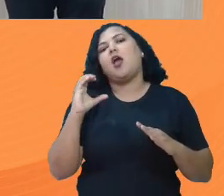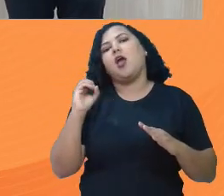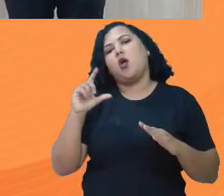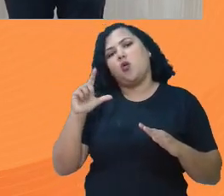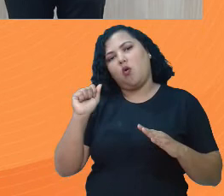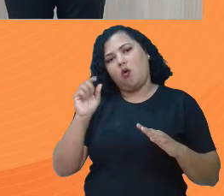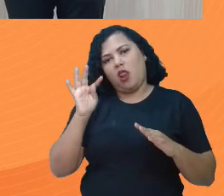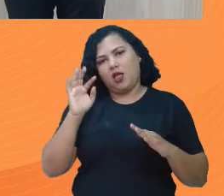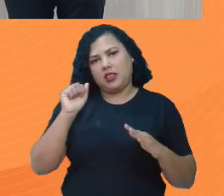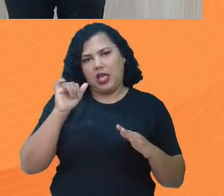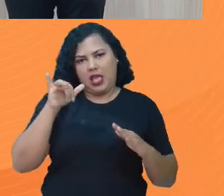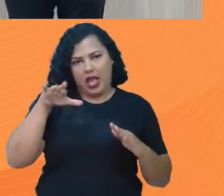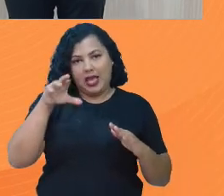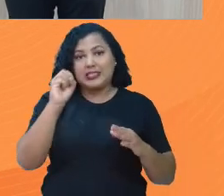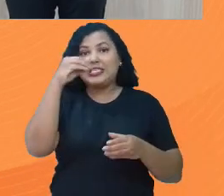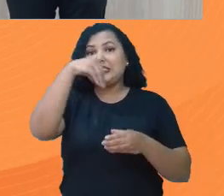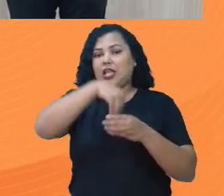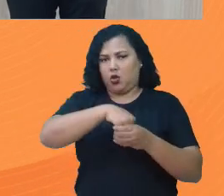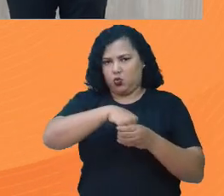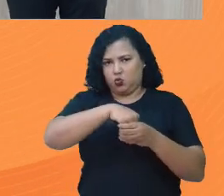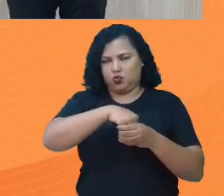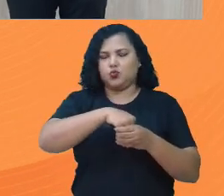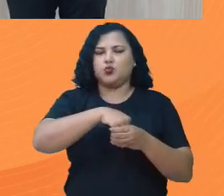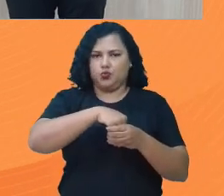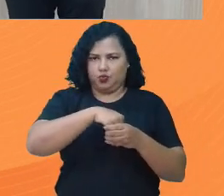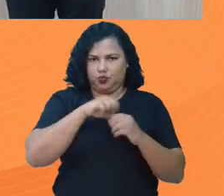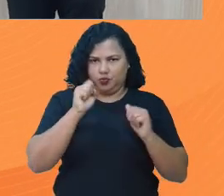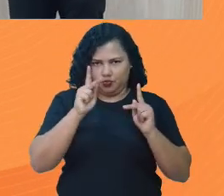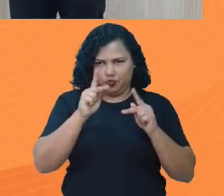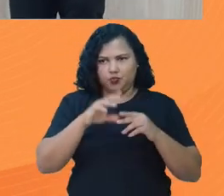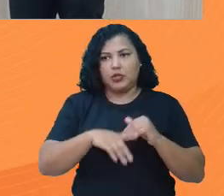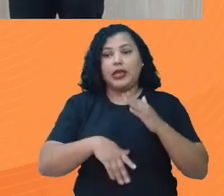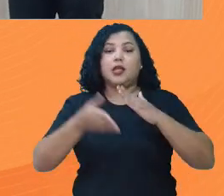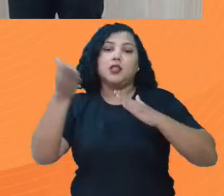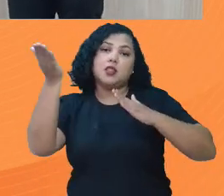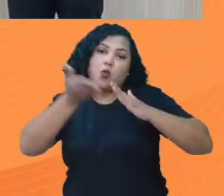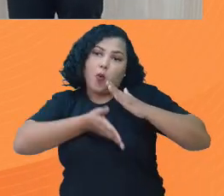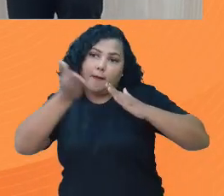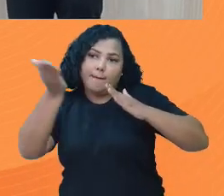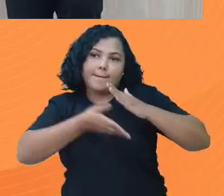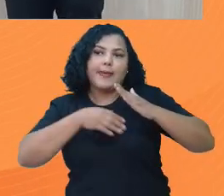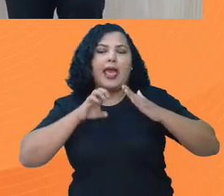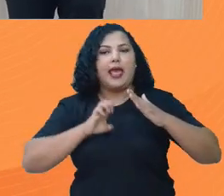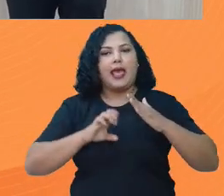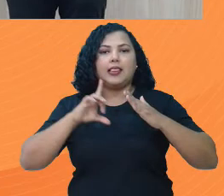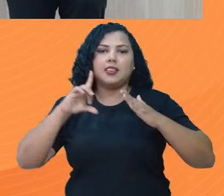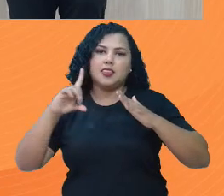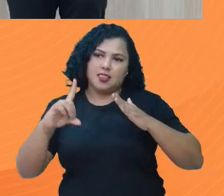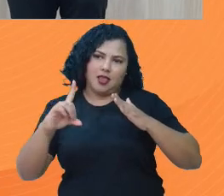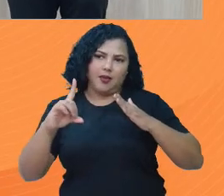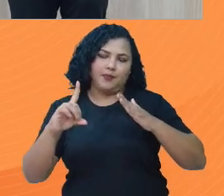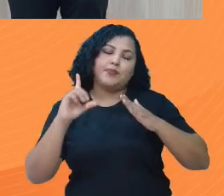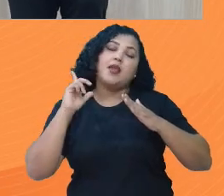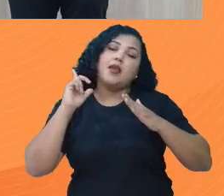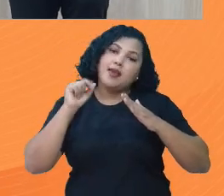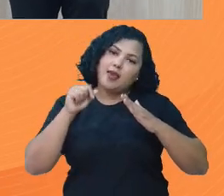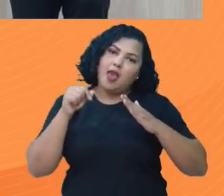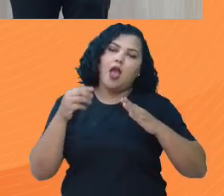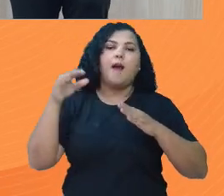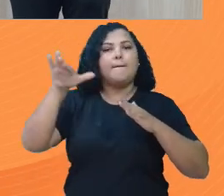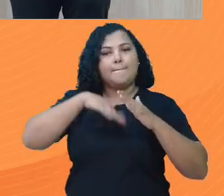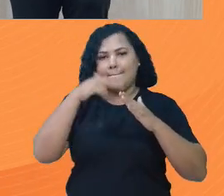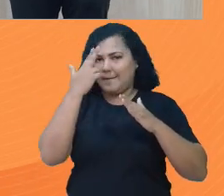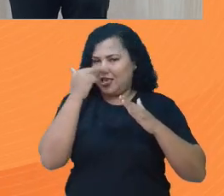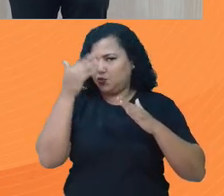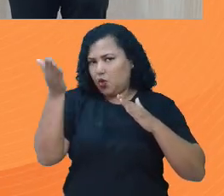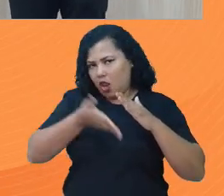Eles são colaterais internos, tá joia? E eu tenho também o ângulo D e o ângulo E, eles estão